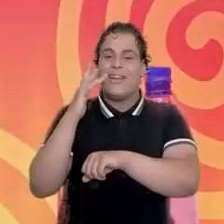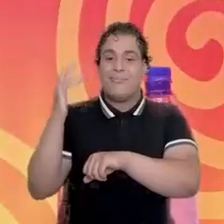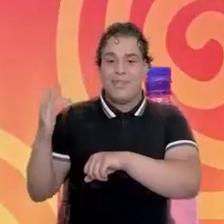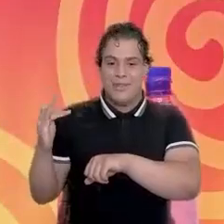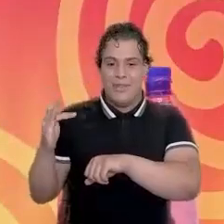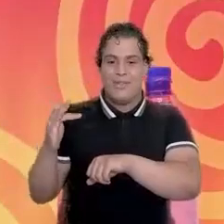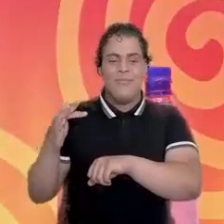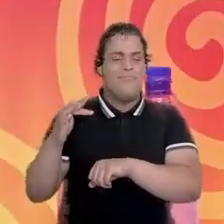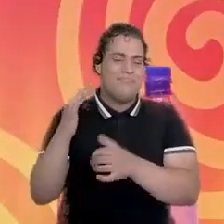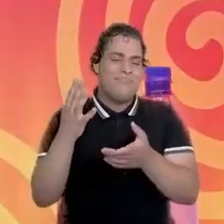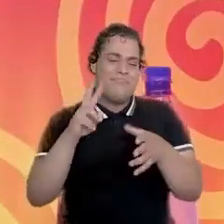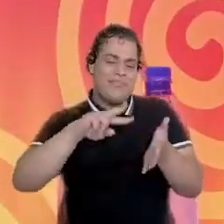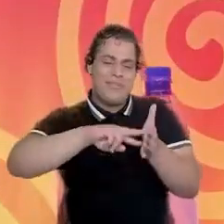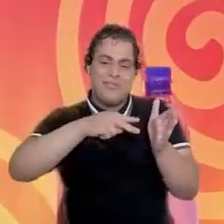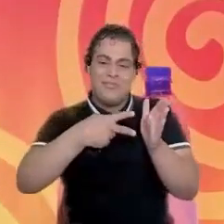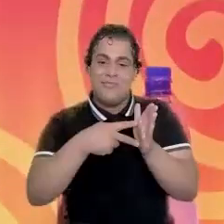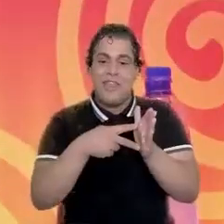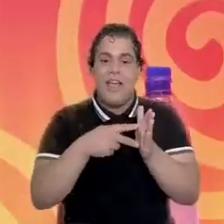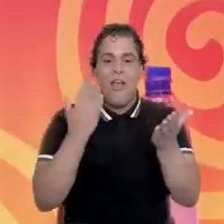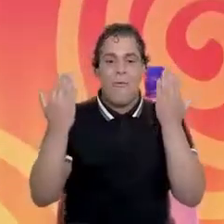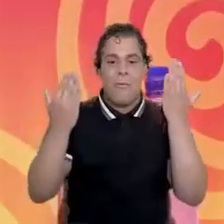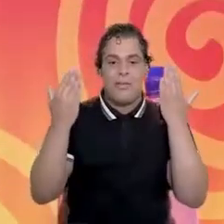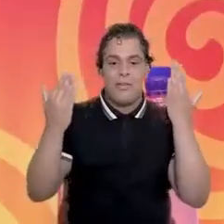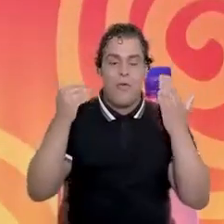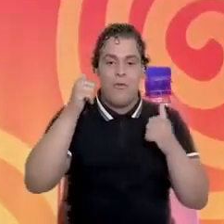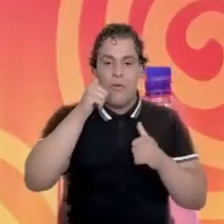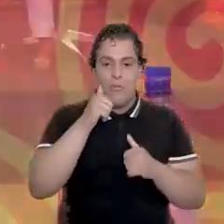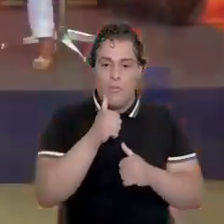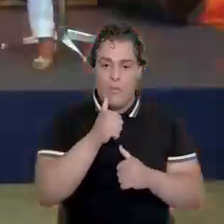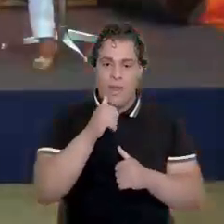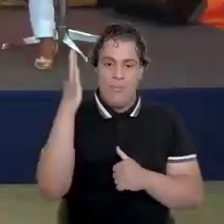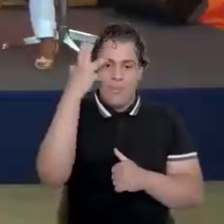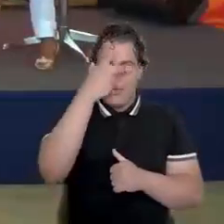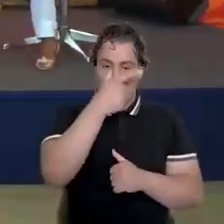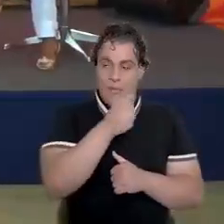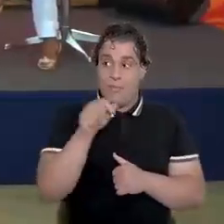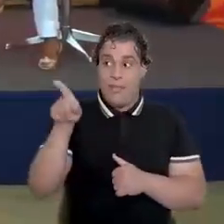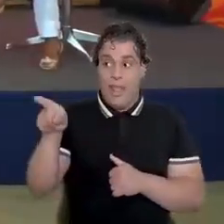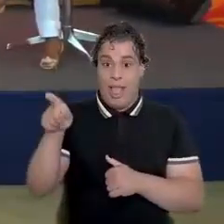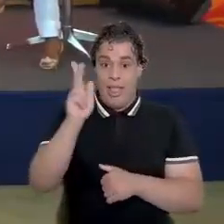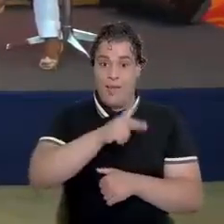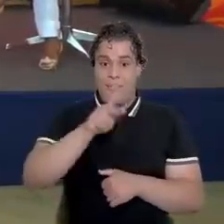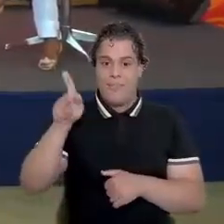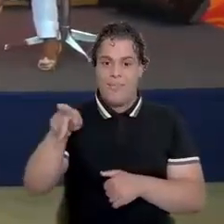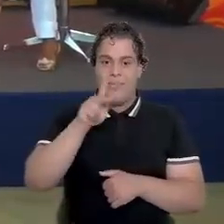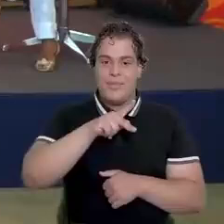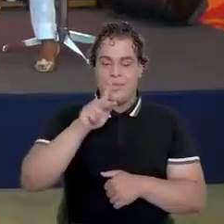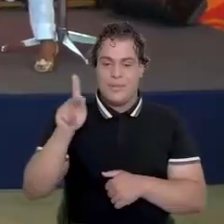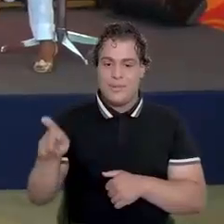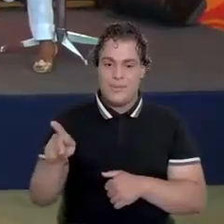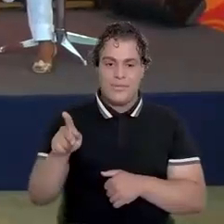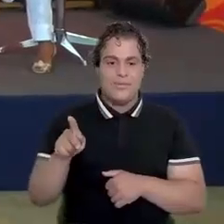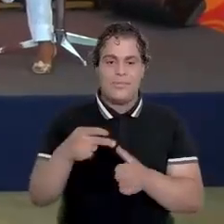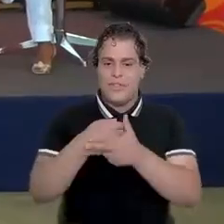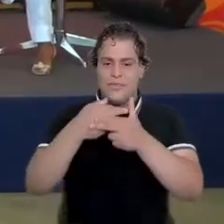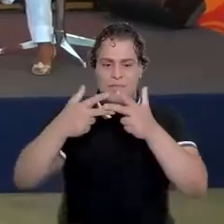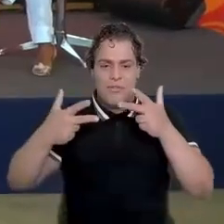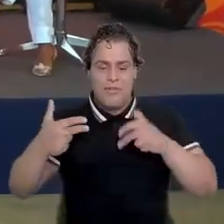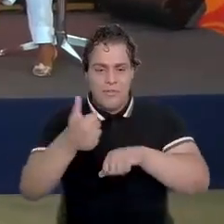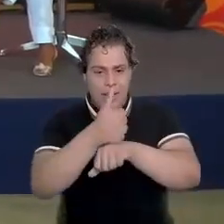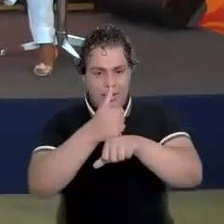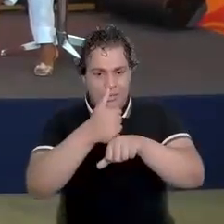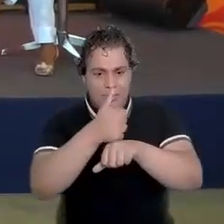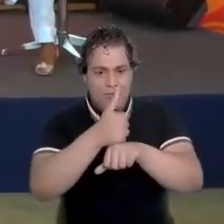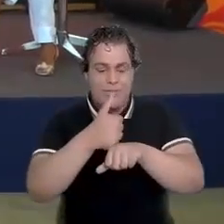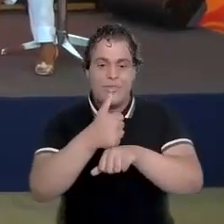óculos redondos de aro fino dourado e leva no pescoço o crachá dos participantes do evento. A segunda pessoa sentada é Sônia